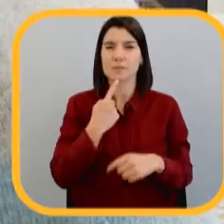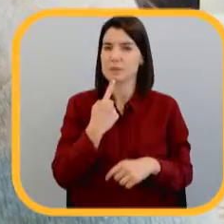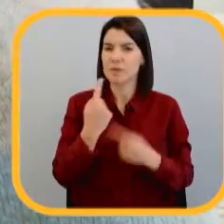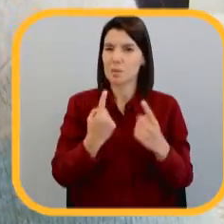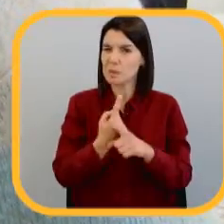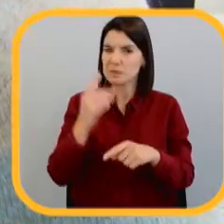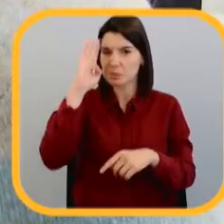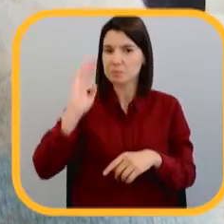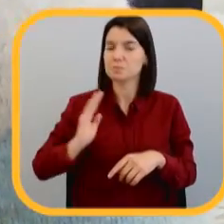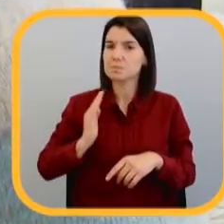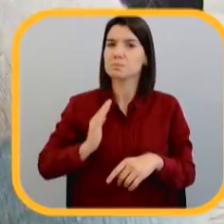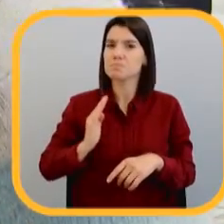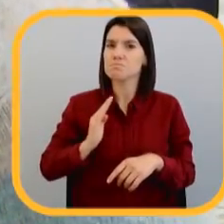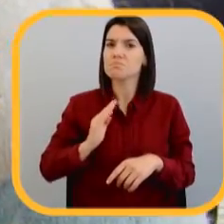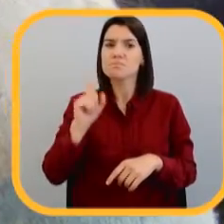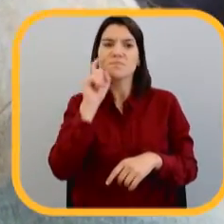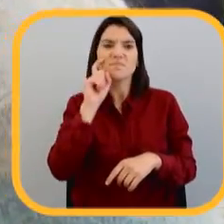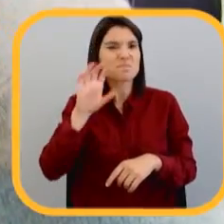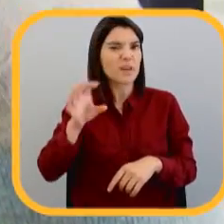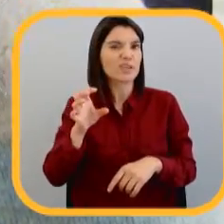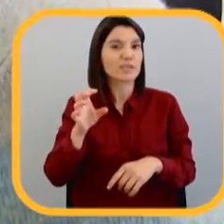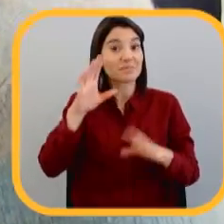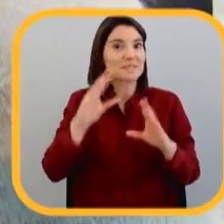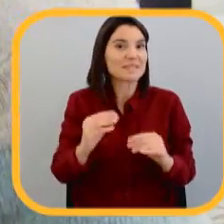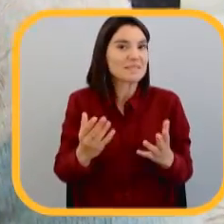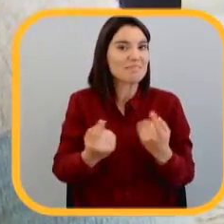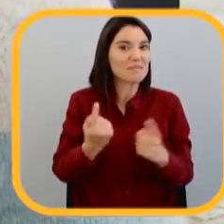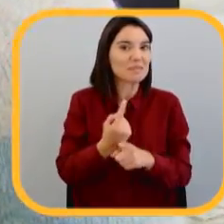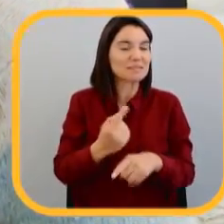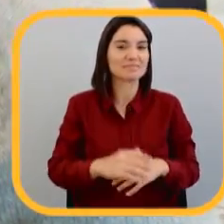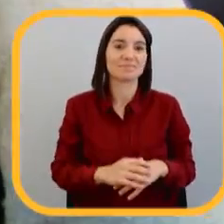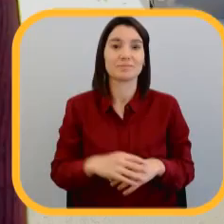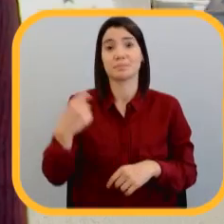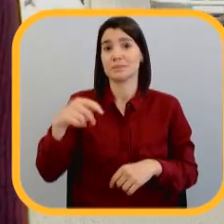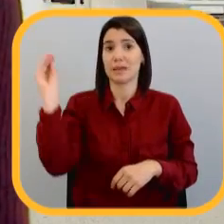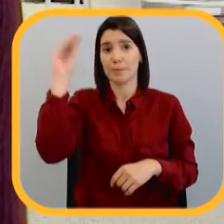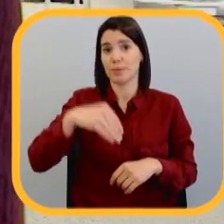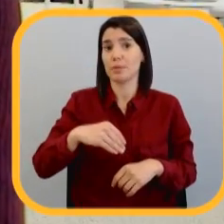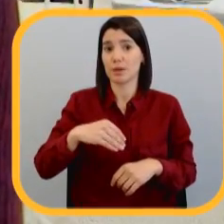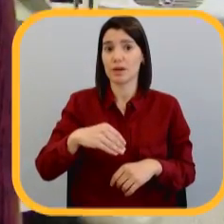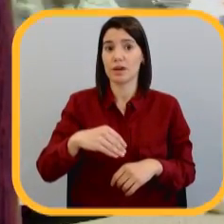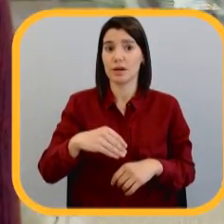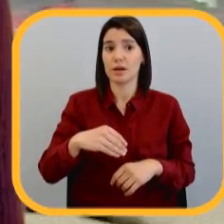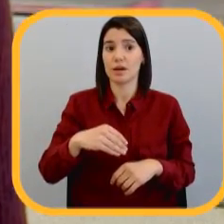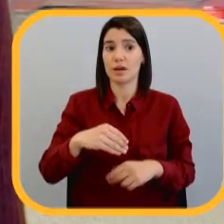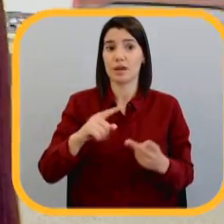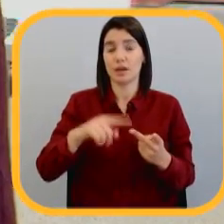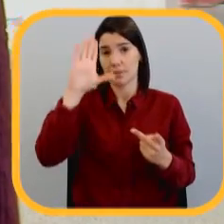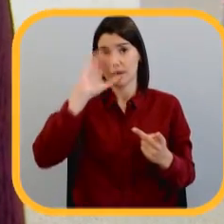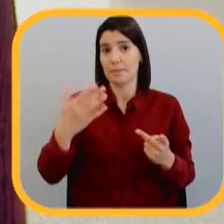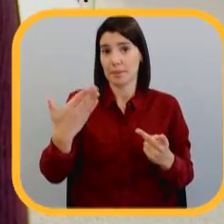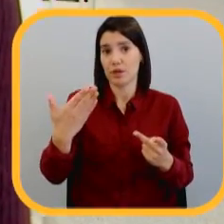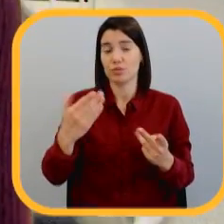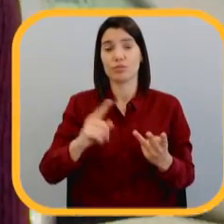deve ser alguma coisa militar para defender o país, não sei, algo desse género. É o Presidente da República, é